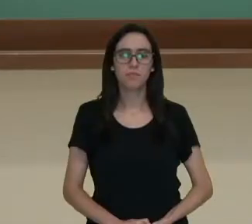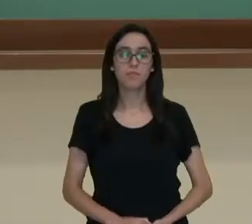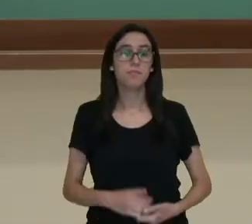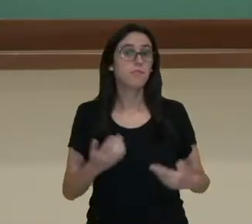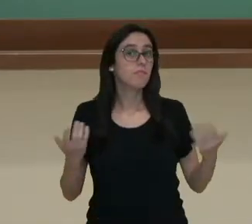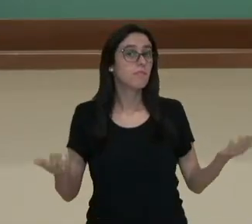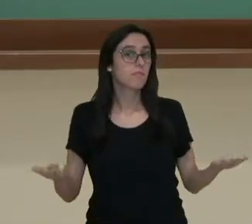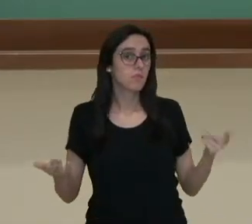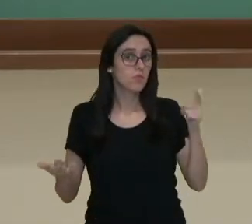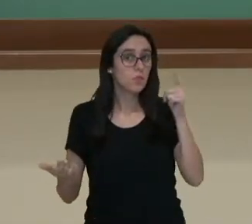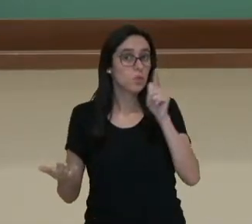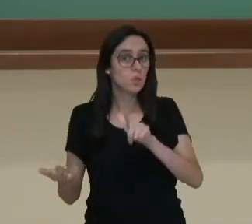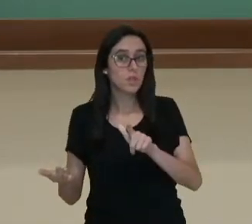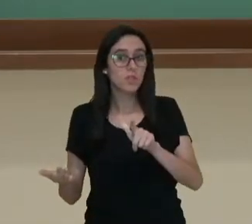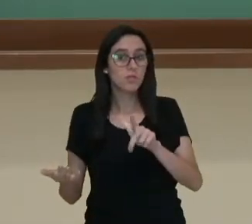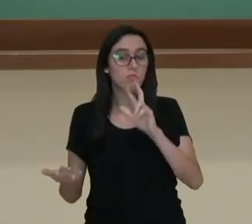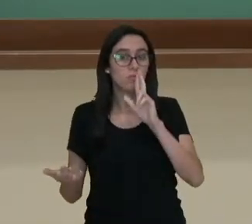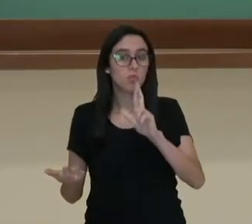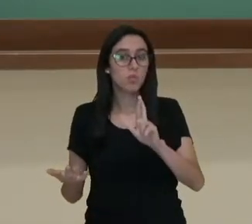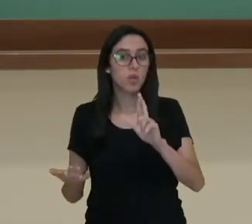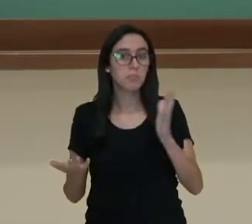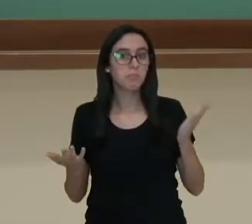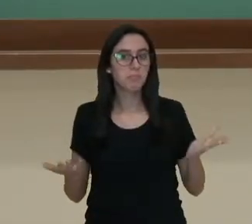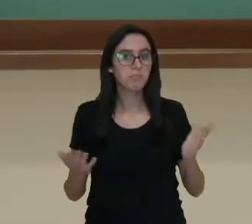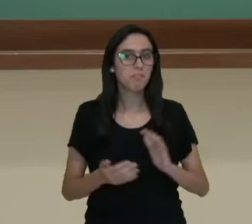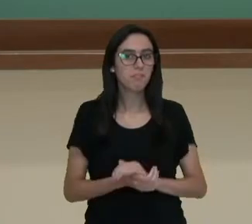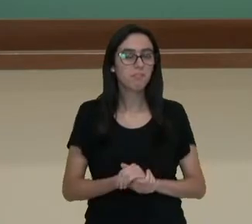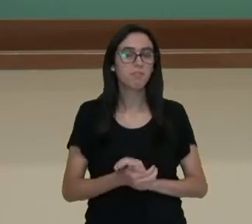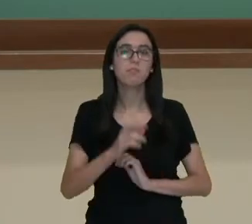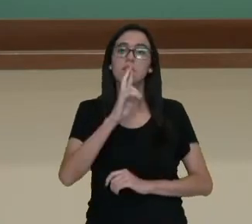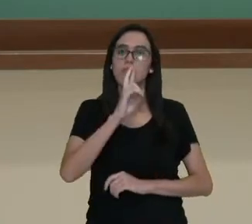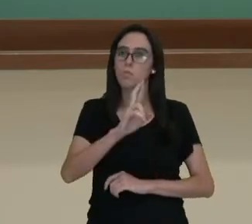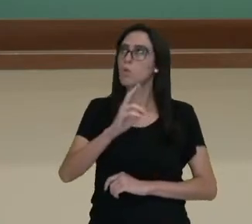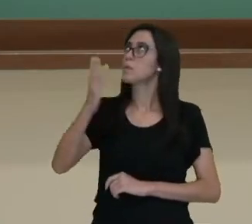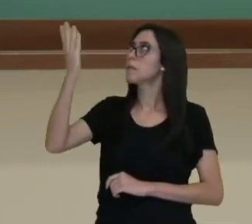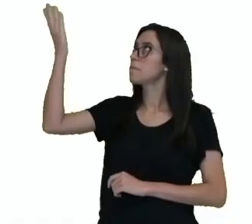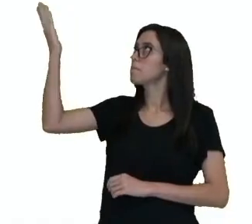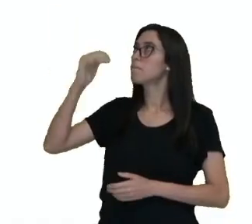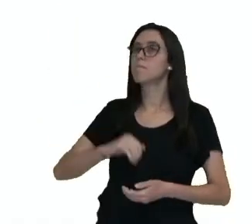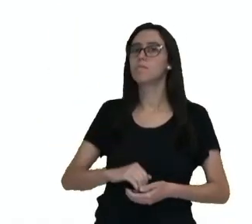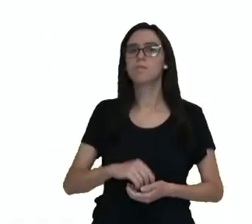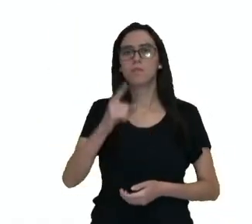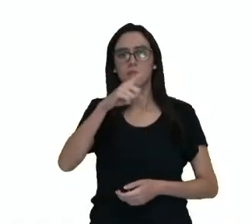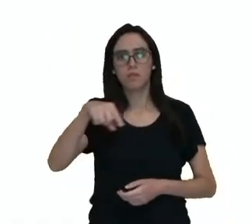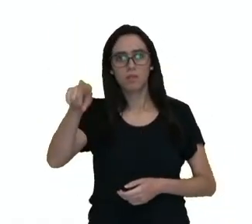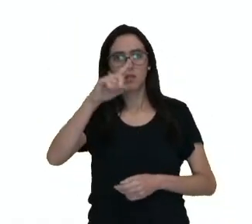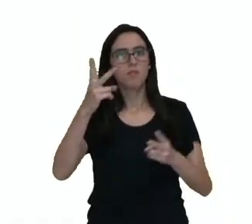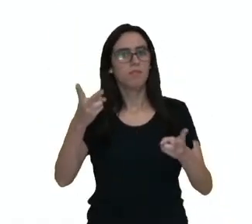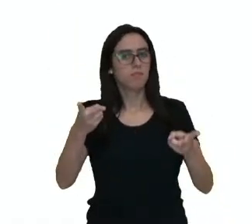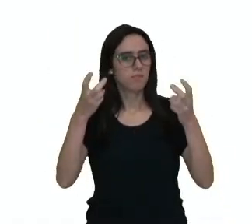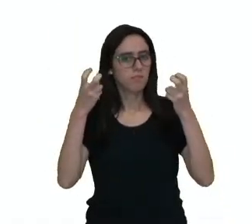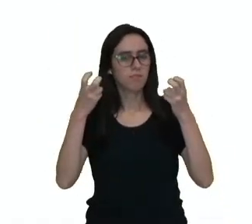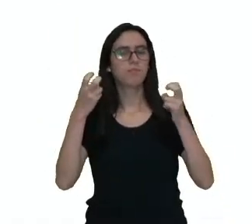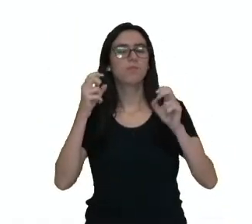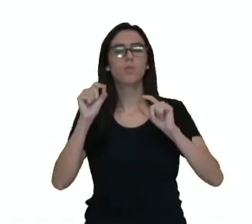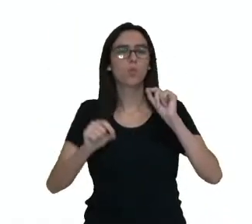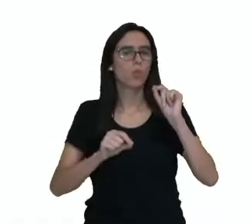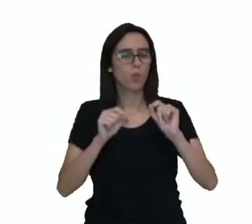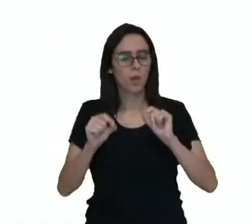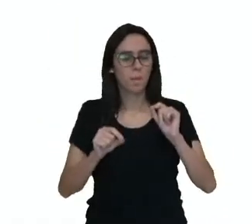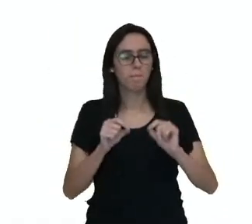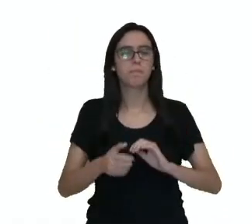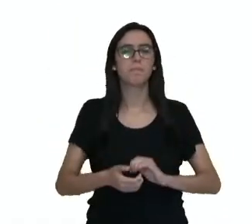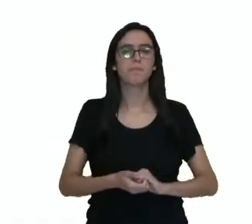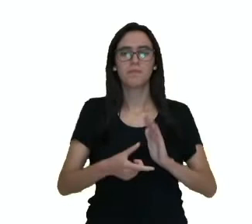E aí conseguiram refletir? Ó, possível resposta. Ó, se vocês observaram então aqui, né?